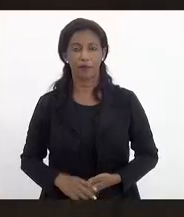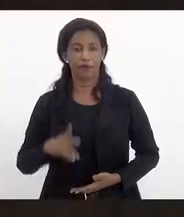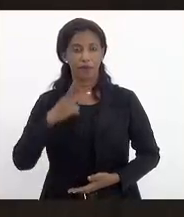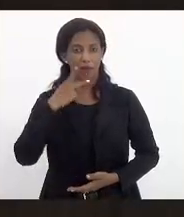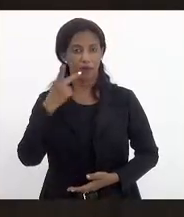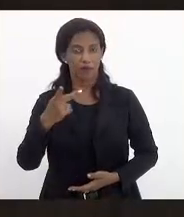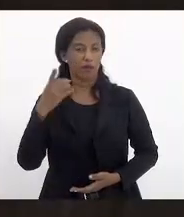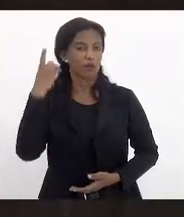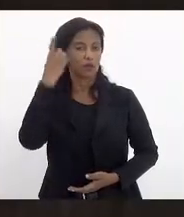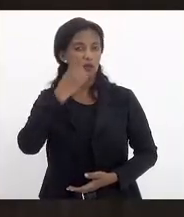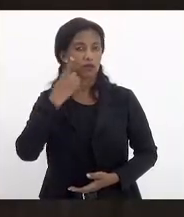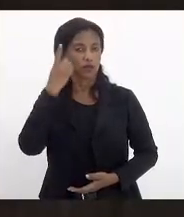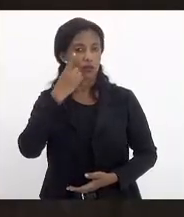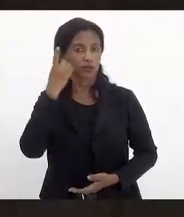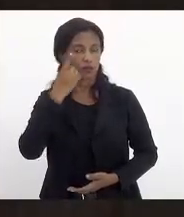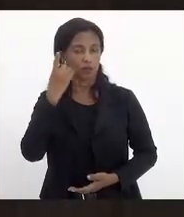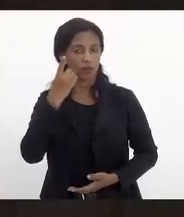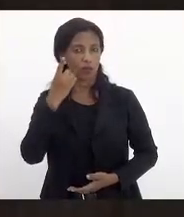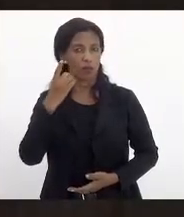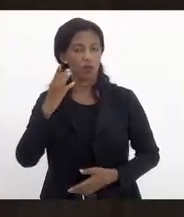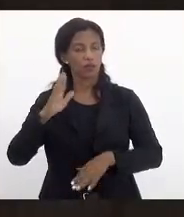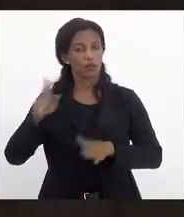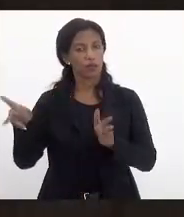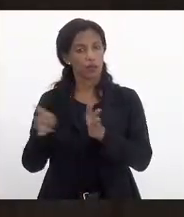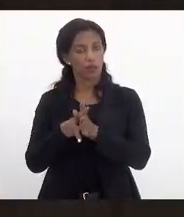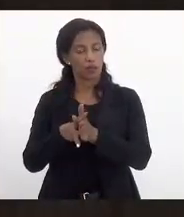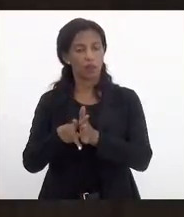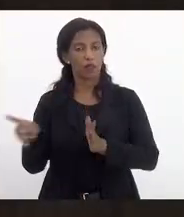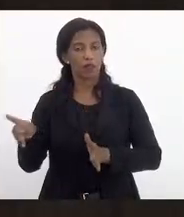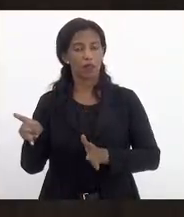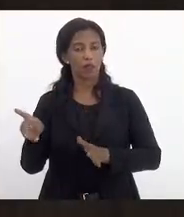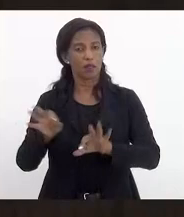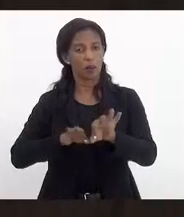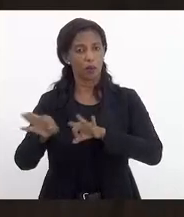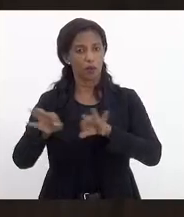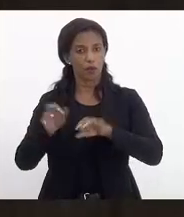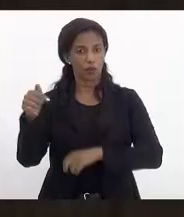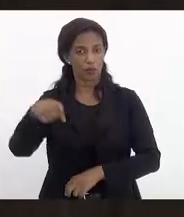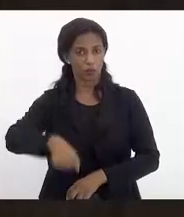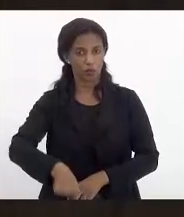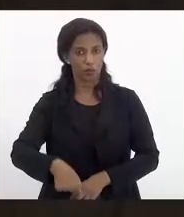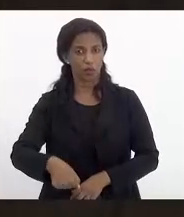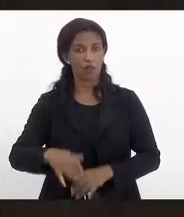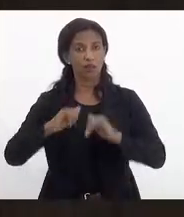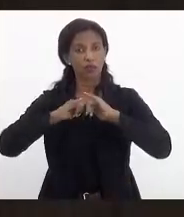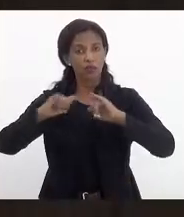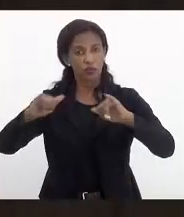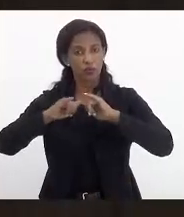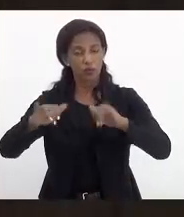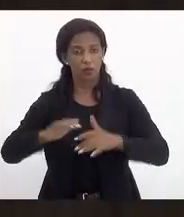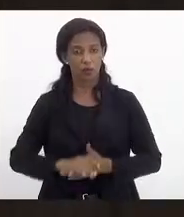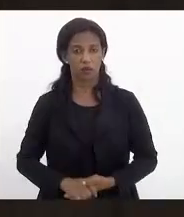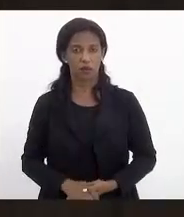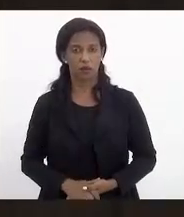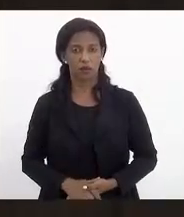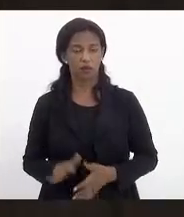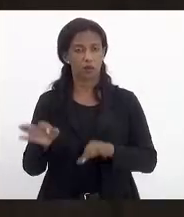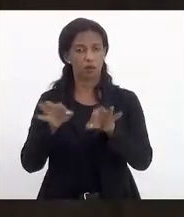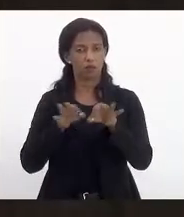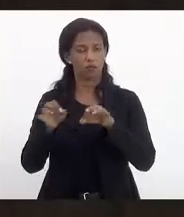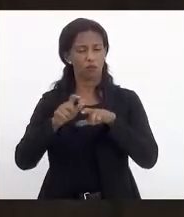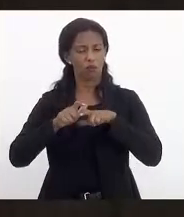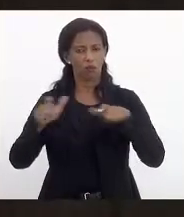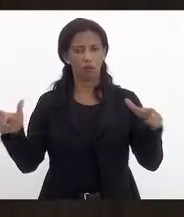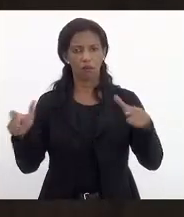dizer aos deputados que são autores dos projetos, autor do projeto que está aqui, que sejam divulgados de forma